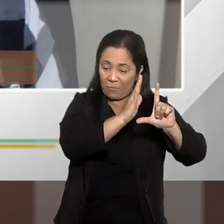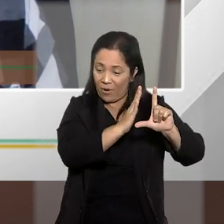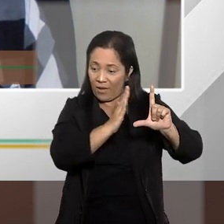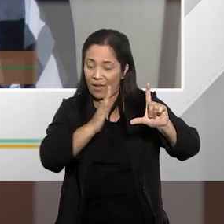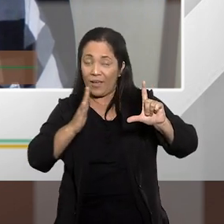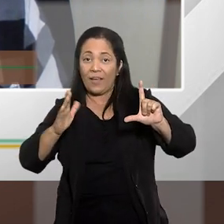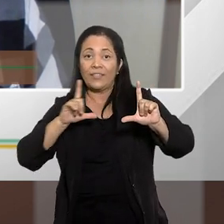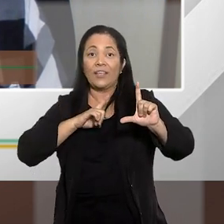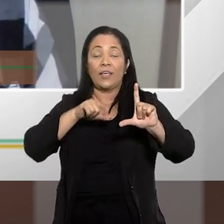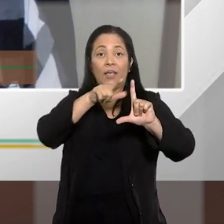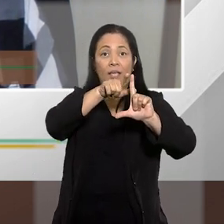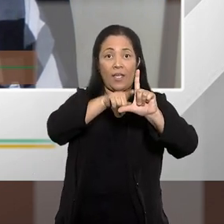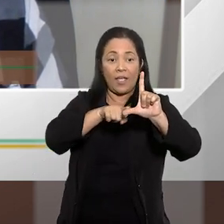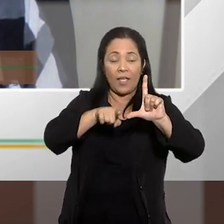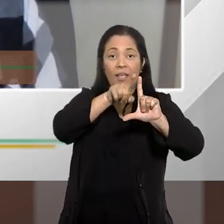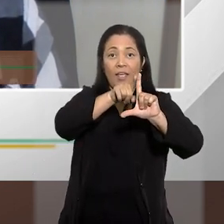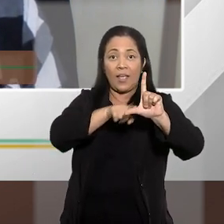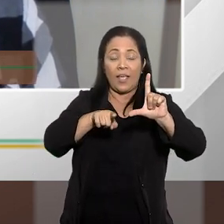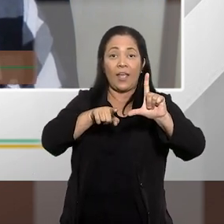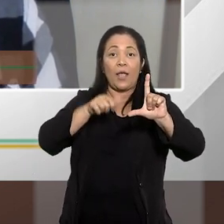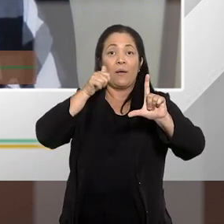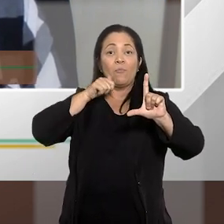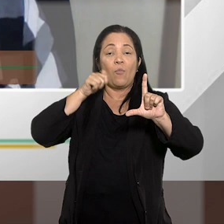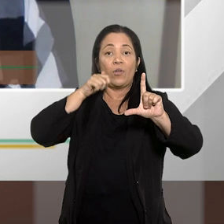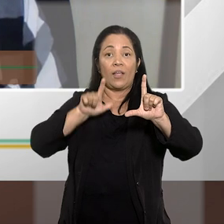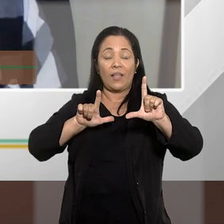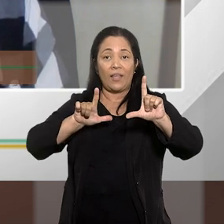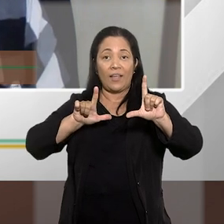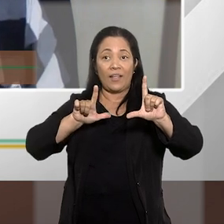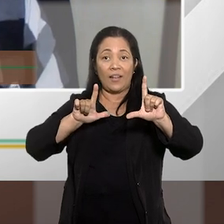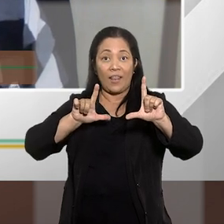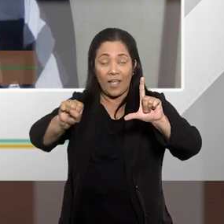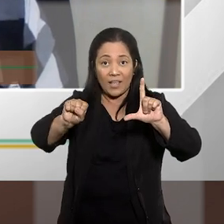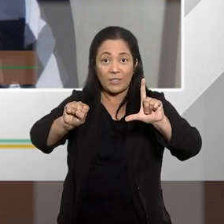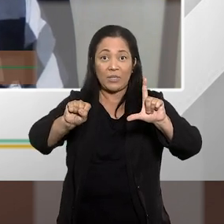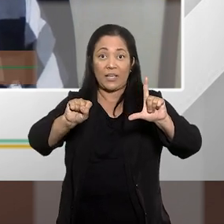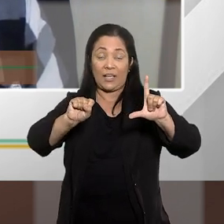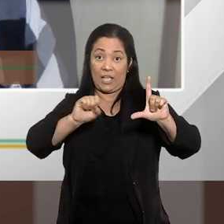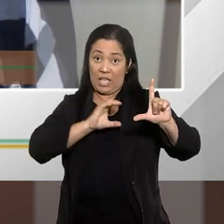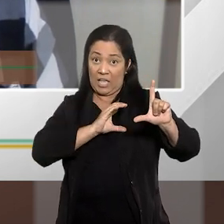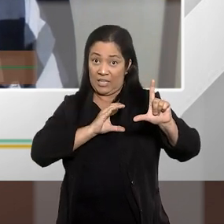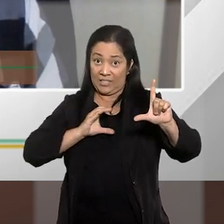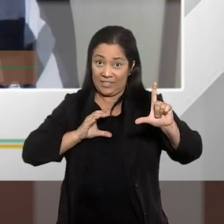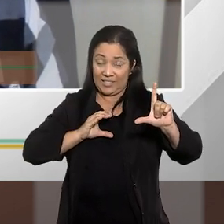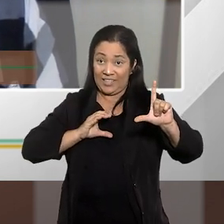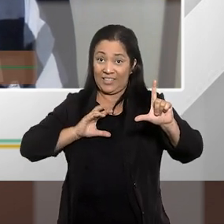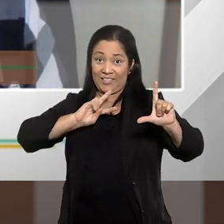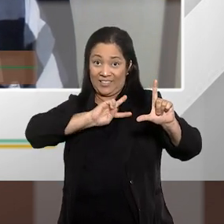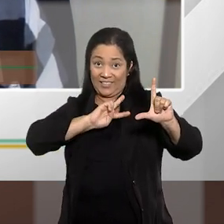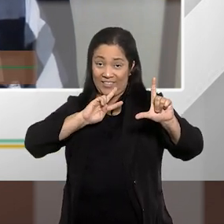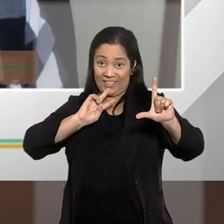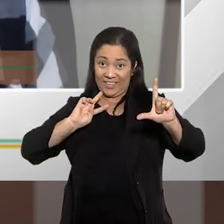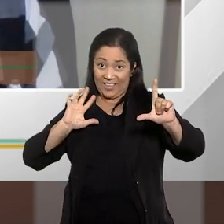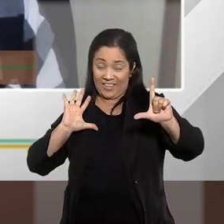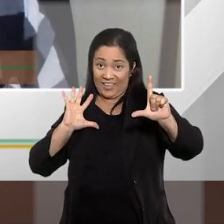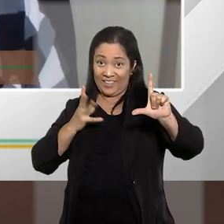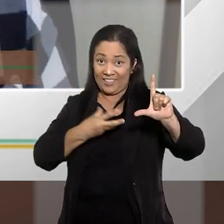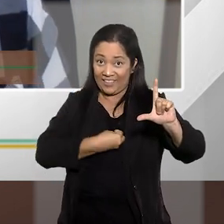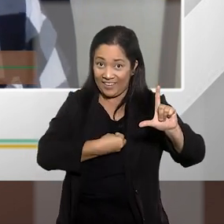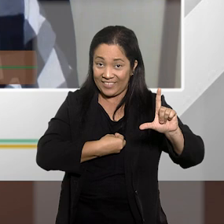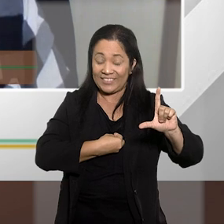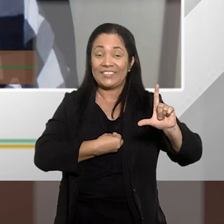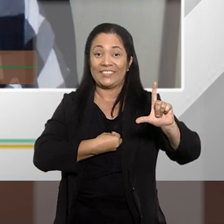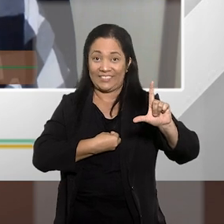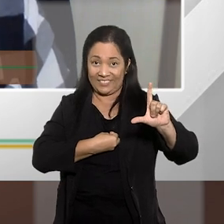aí você tem o L, que são das mulheres lésbicas, cis e trans, né? Não necessariamente só mulheres cis, as mulheres trans também podem ser lésbicas, então tem a